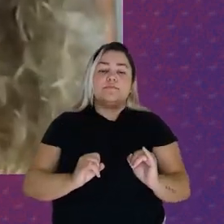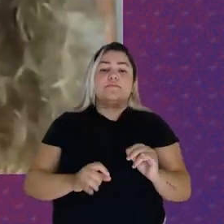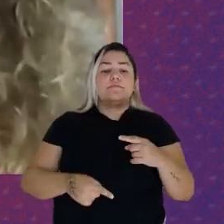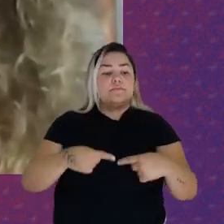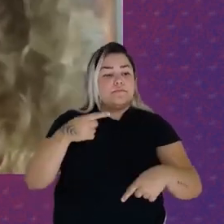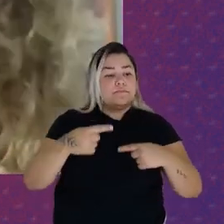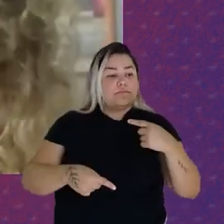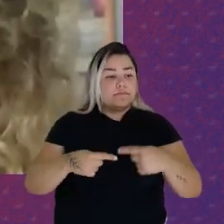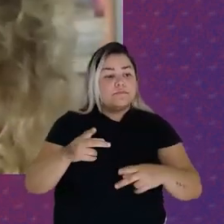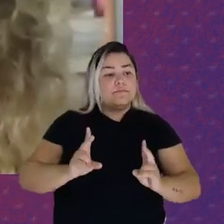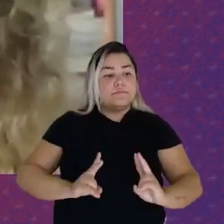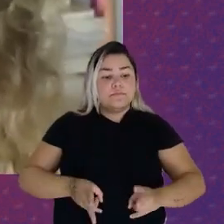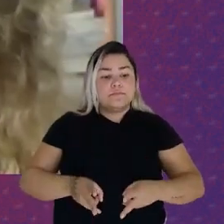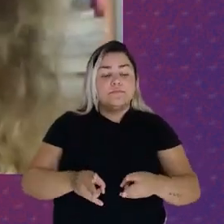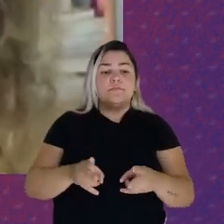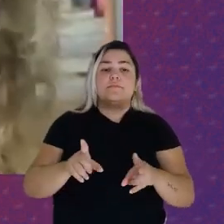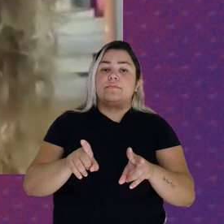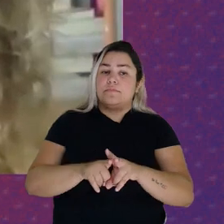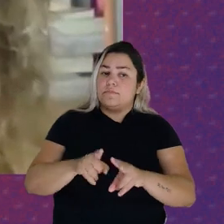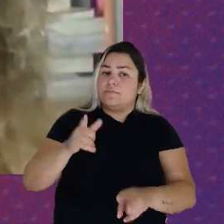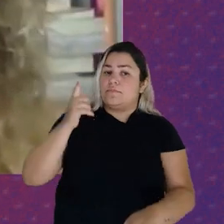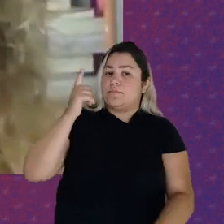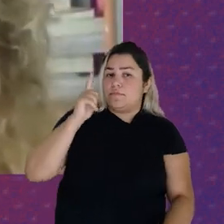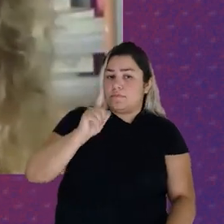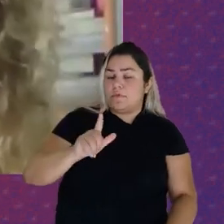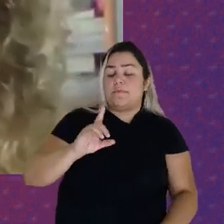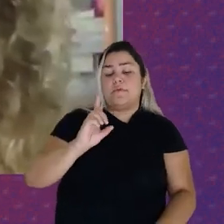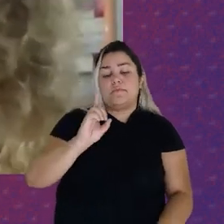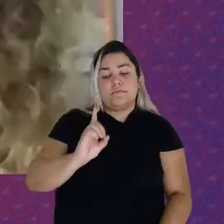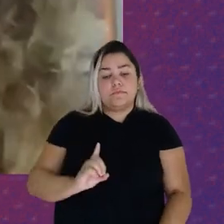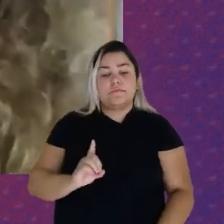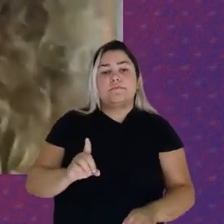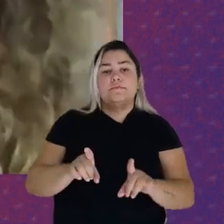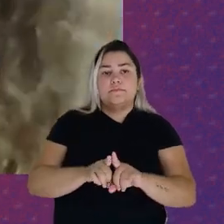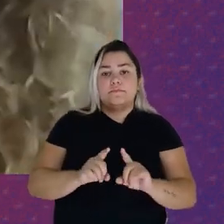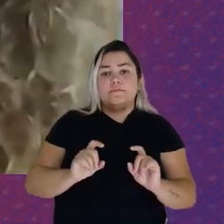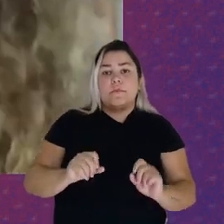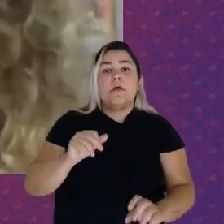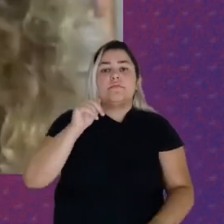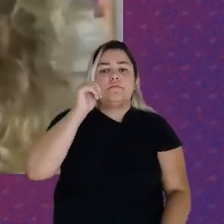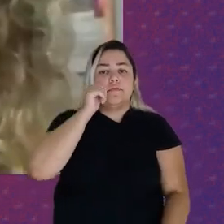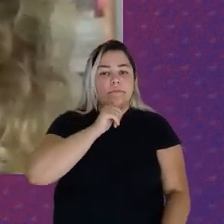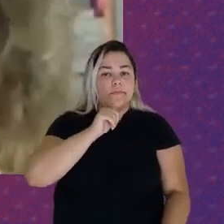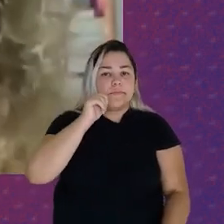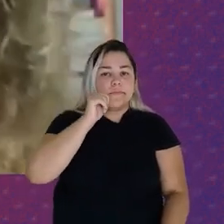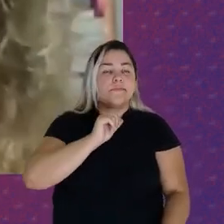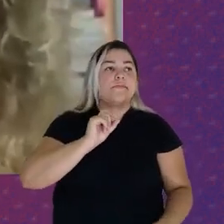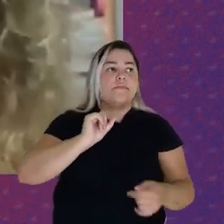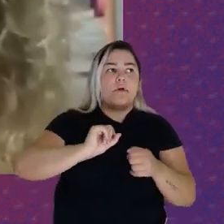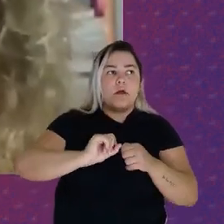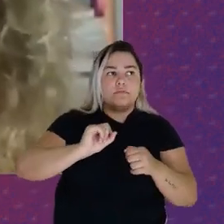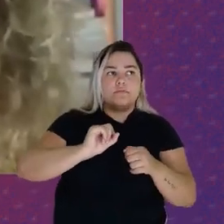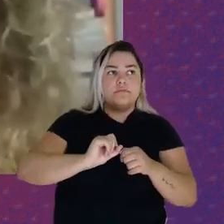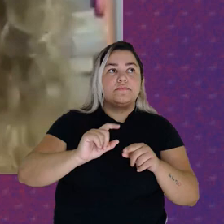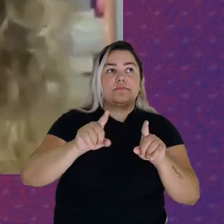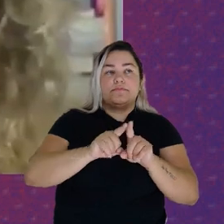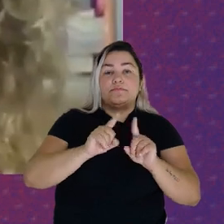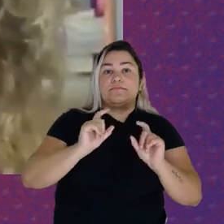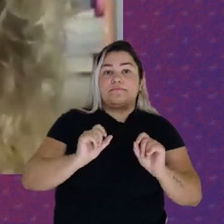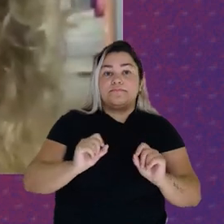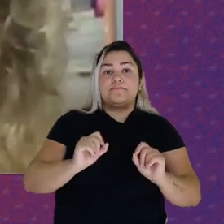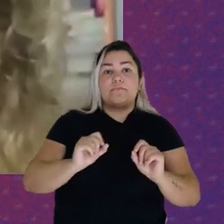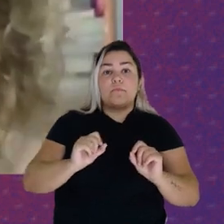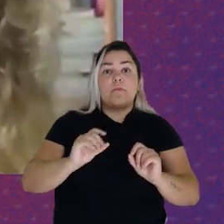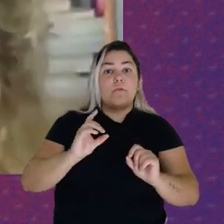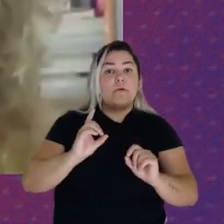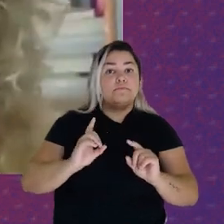provocação nos espaços, que é a garantia da direção nacional de que as mulheres façam parte, que a juventude faça parte da direção do Partido dos